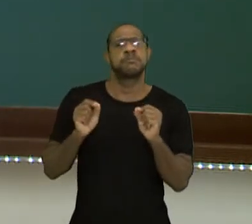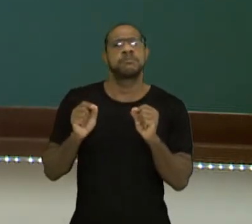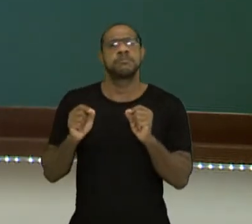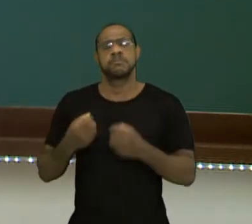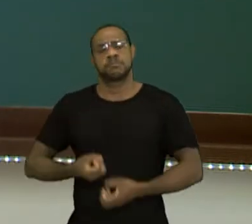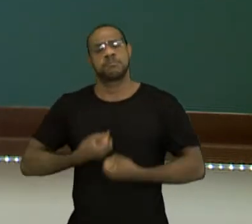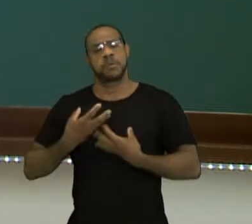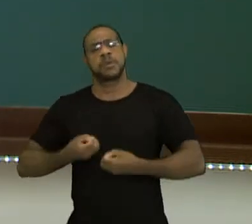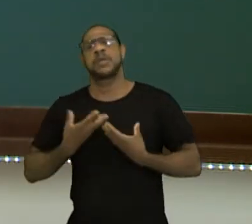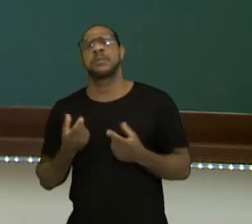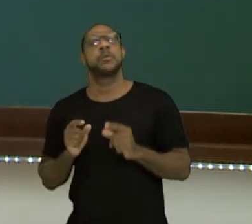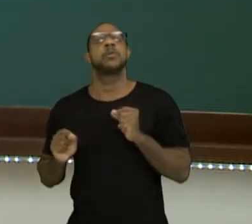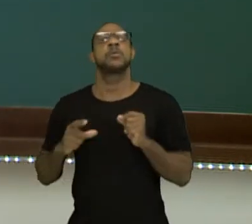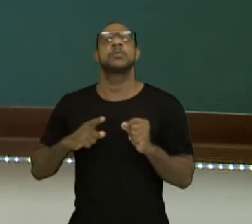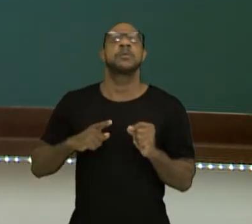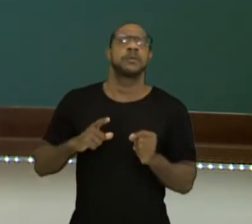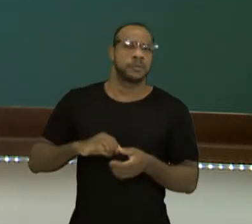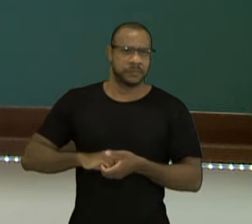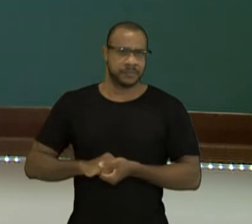a pensar,